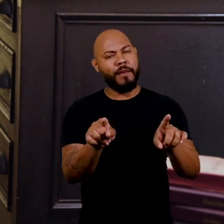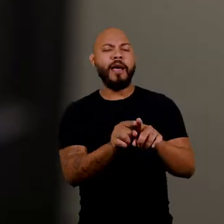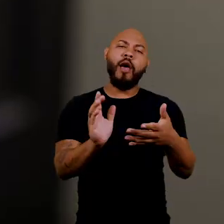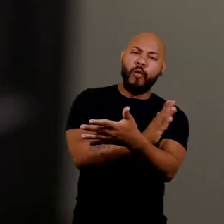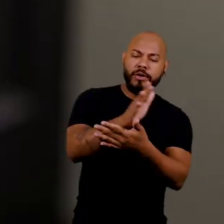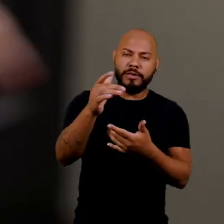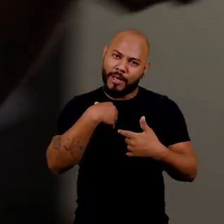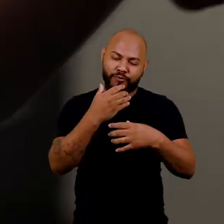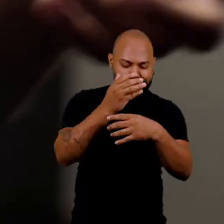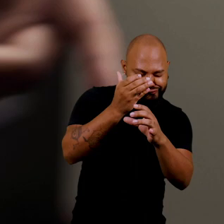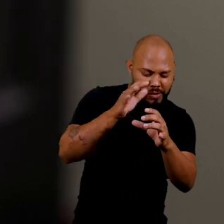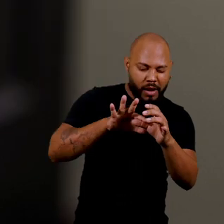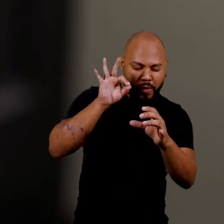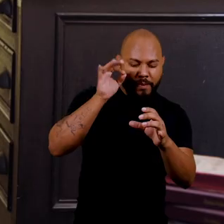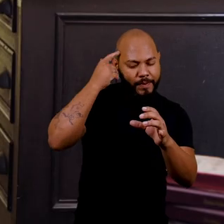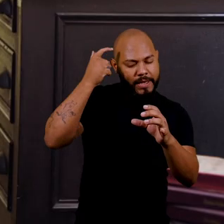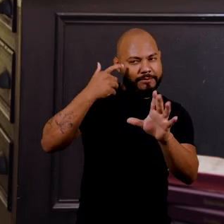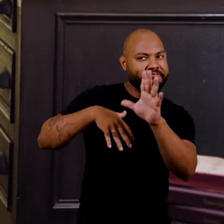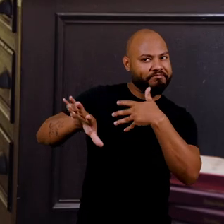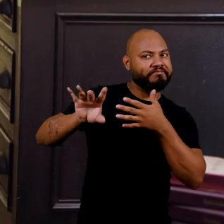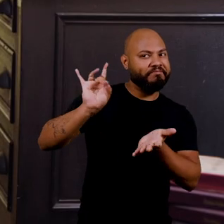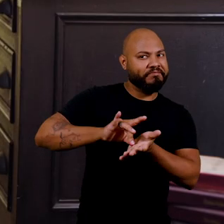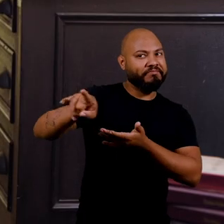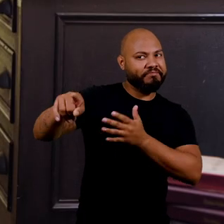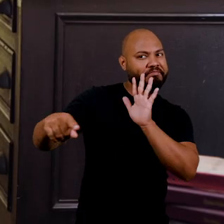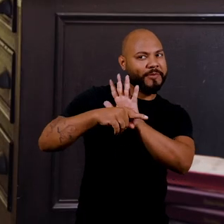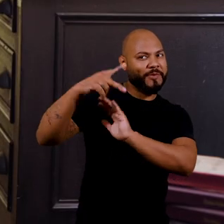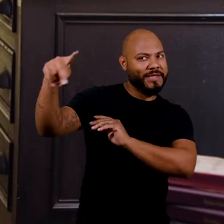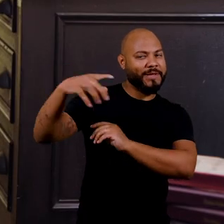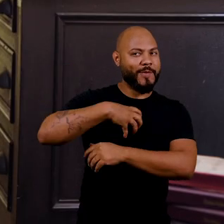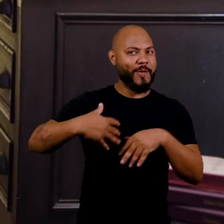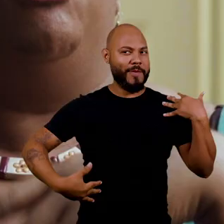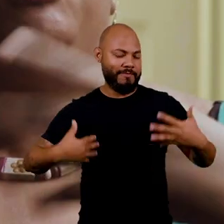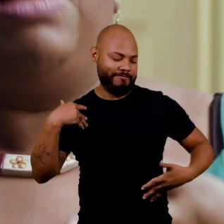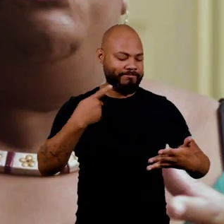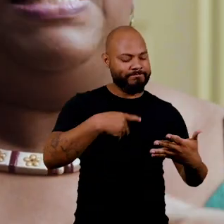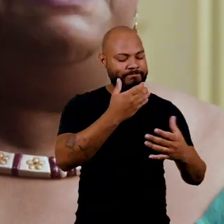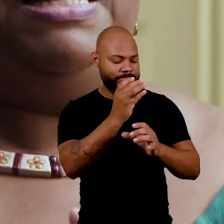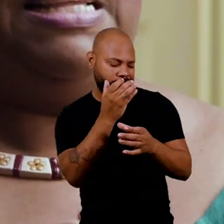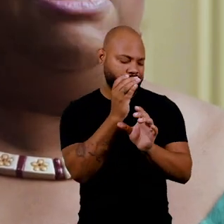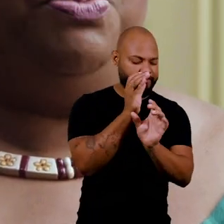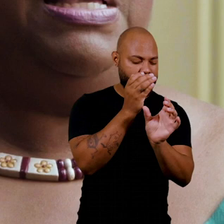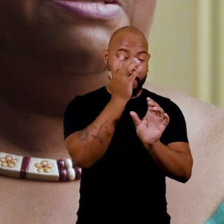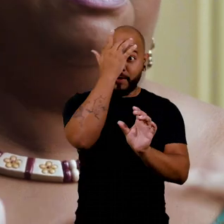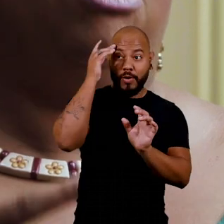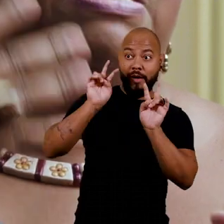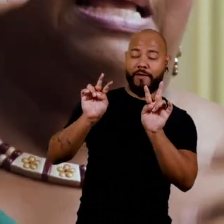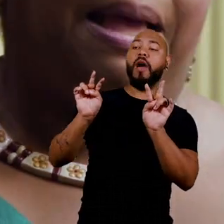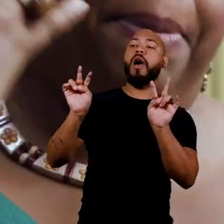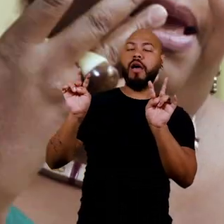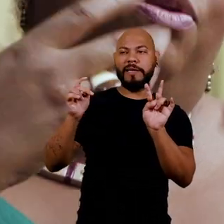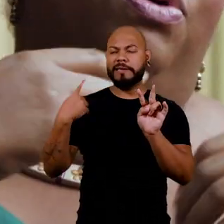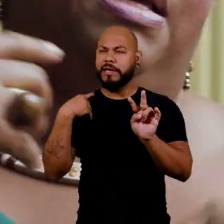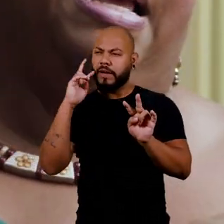né? A gente tem que olhar para o humano, né? Eu tenho que saber que a parte de alguém tem alguém por trás daquilo. Então, as pessoas ficaram muito sensibilizadas, porque você vê gente